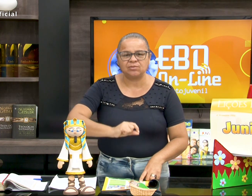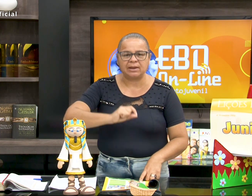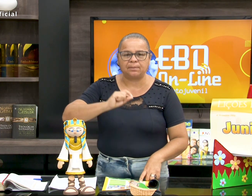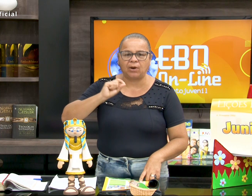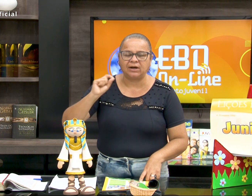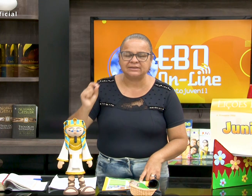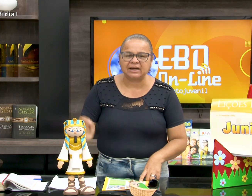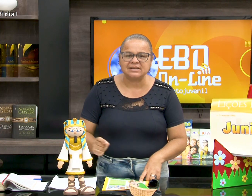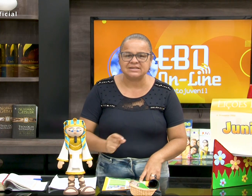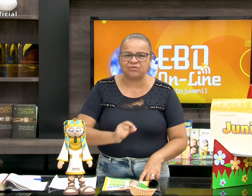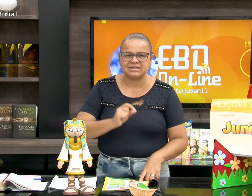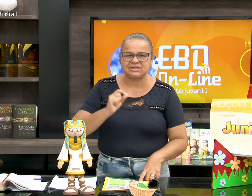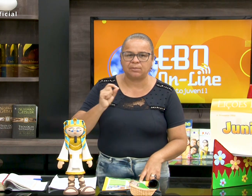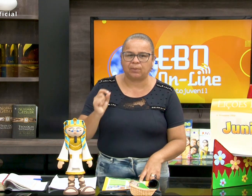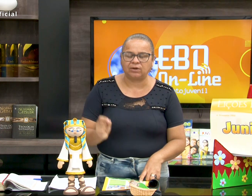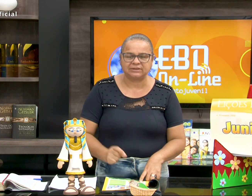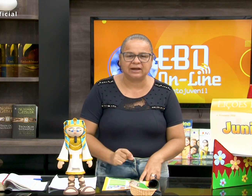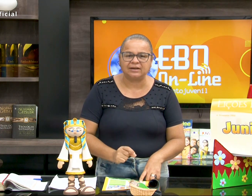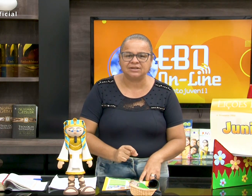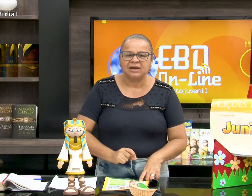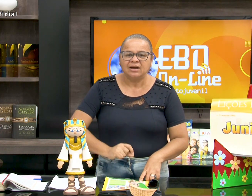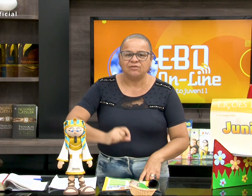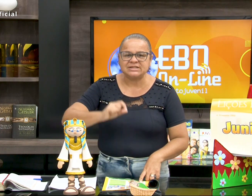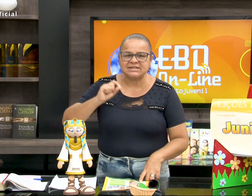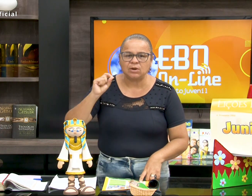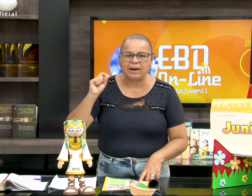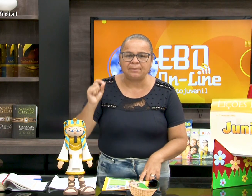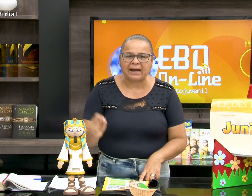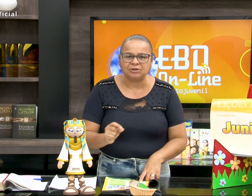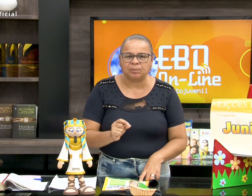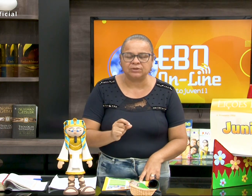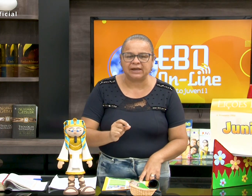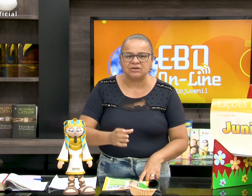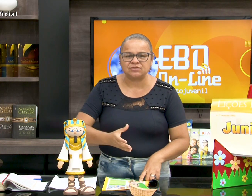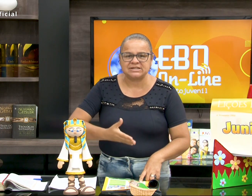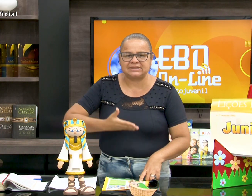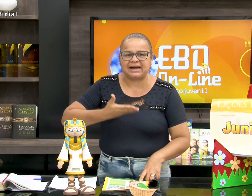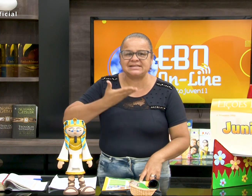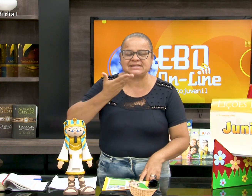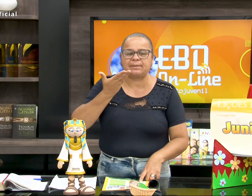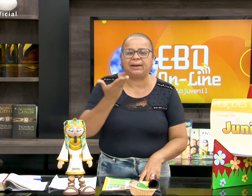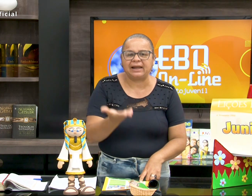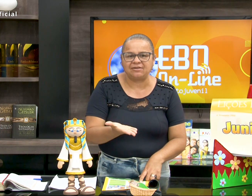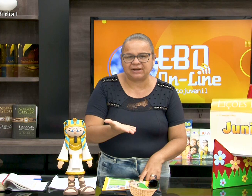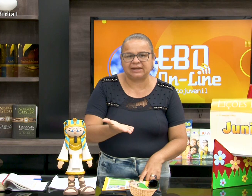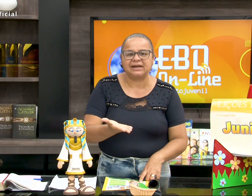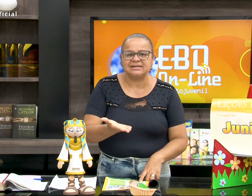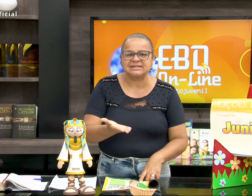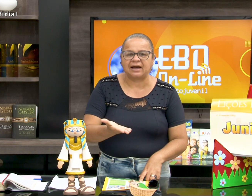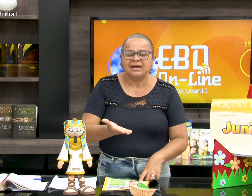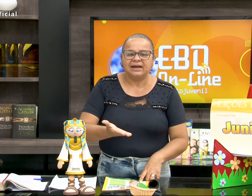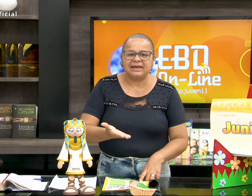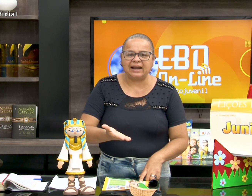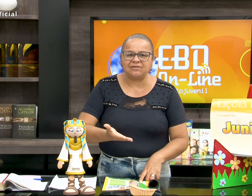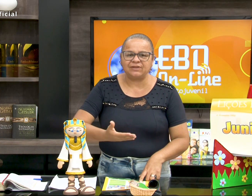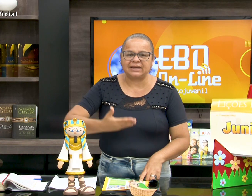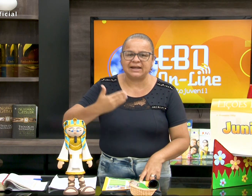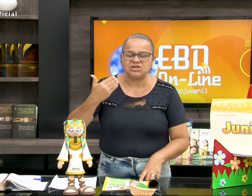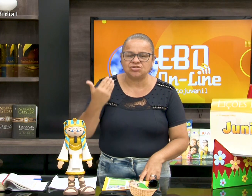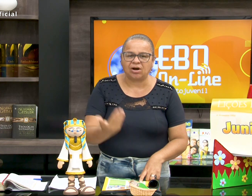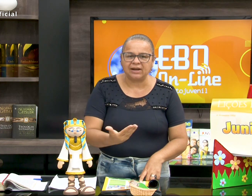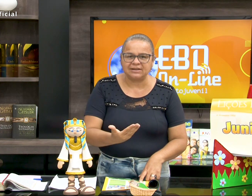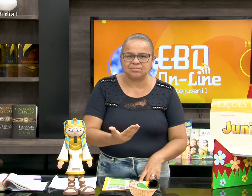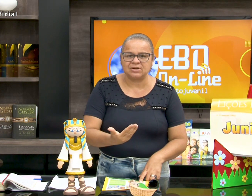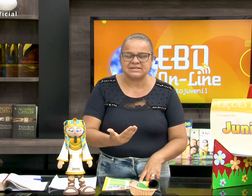vocês tem uma importância. Vocês são importantes, vocês são amados por Deus, você traz essa palavra à criança. E ela vê que